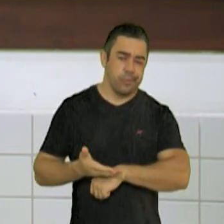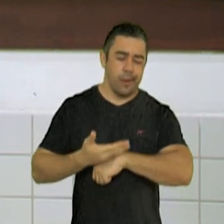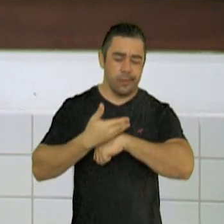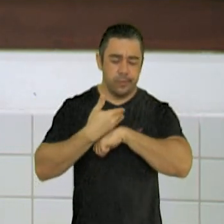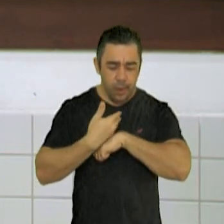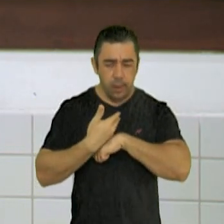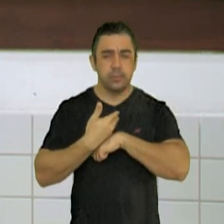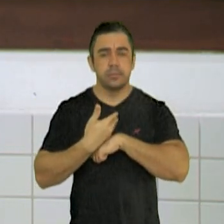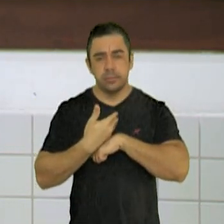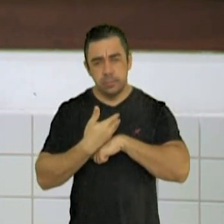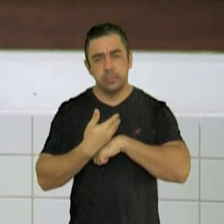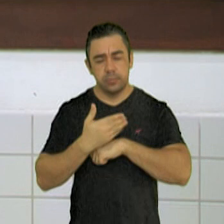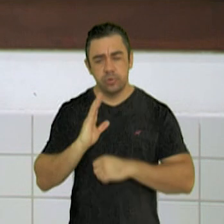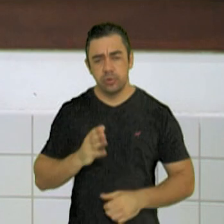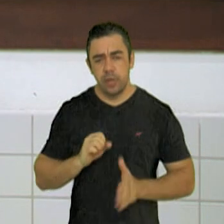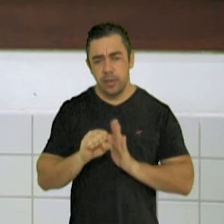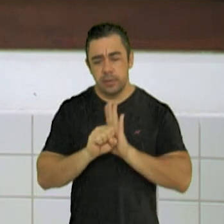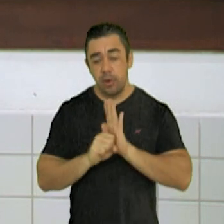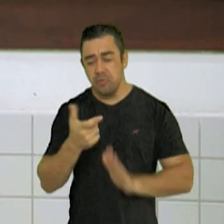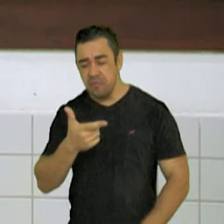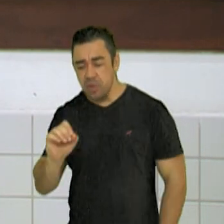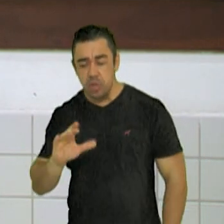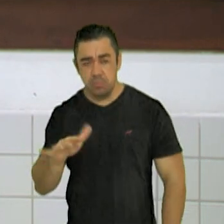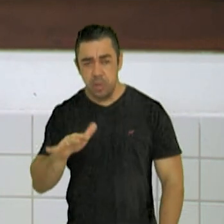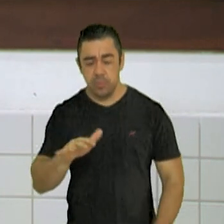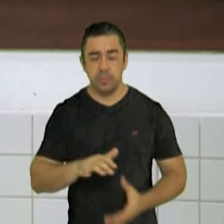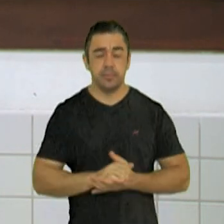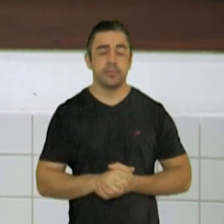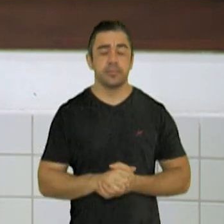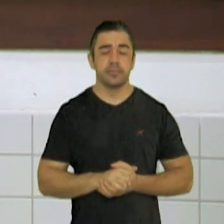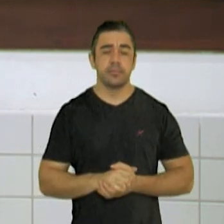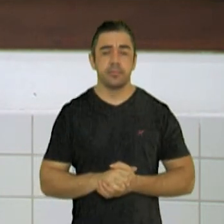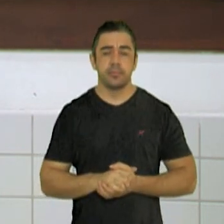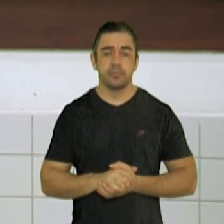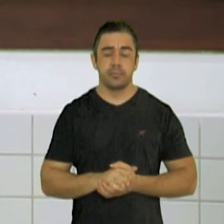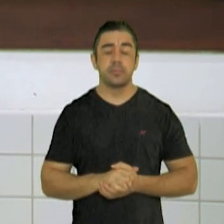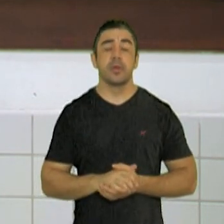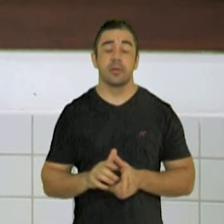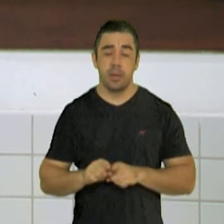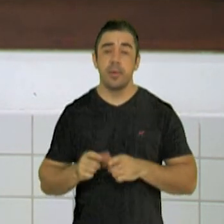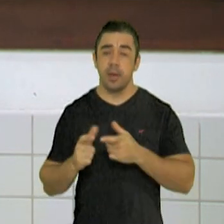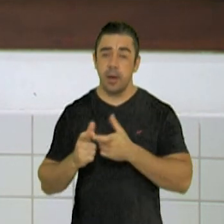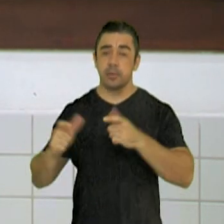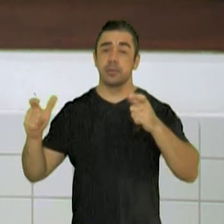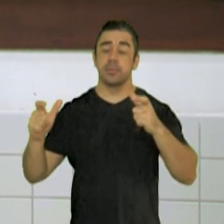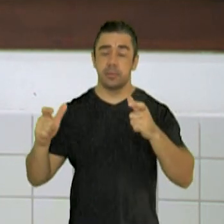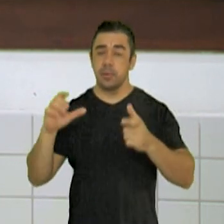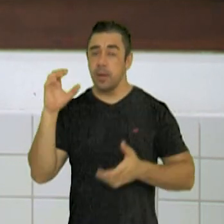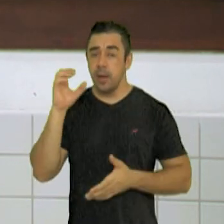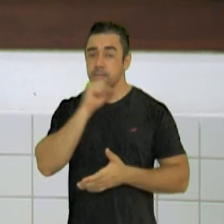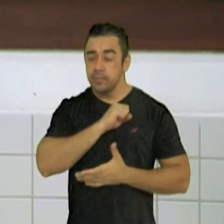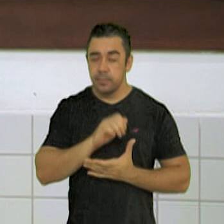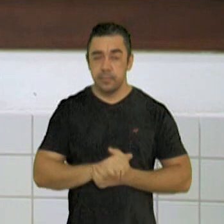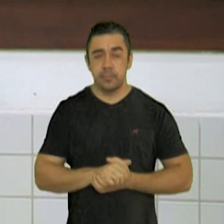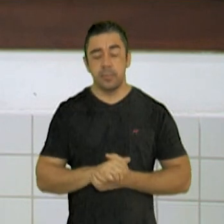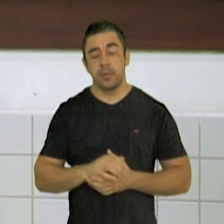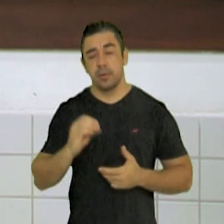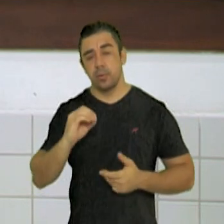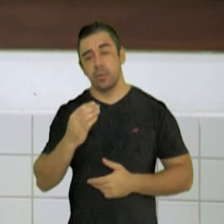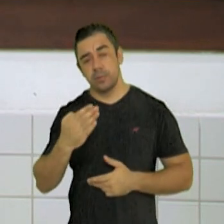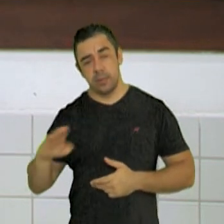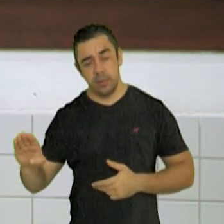a partir do início do século XX aproximadamente, um crescimento mais acelerado, e a